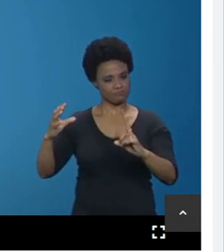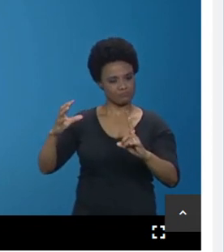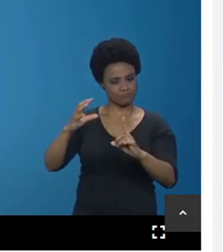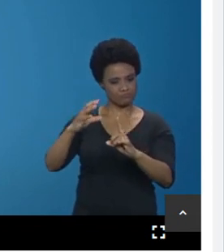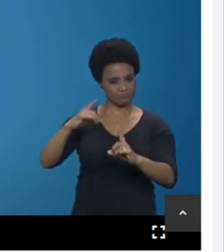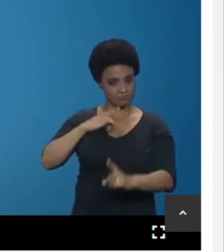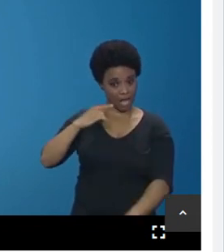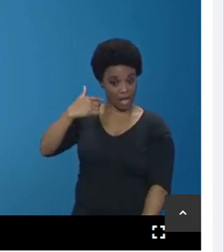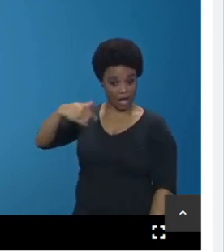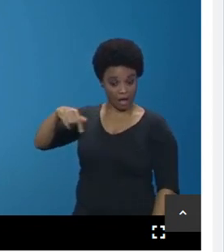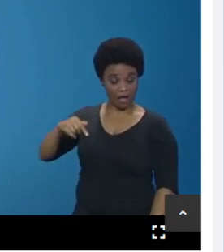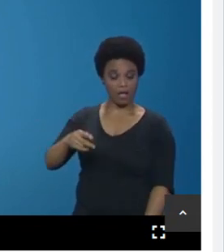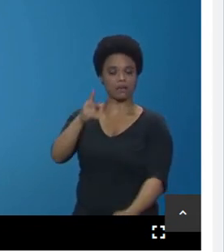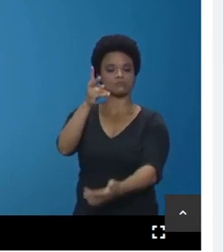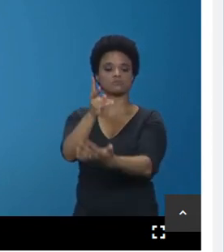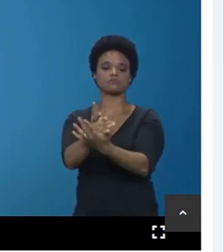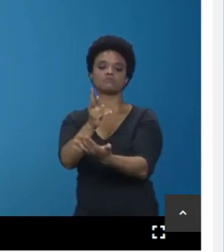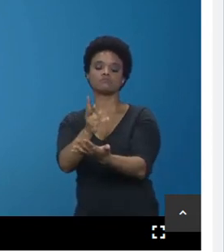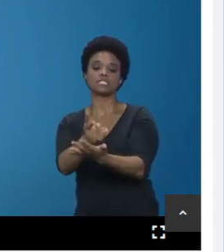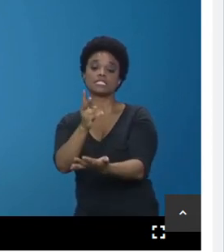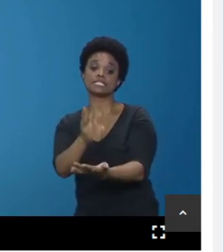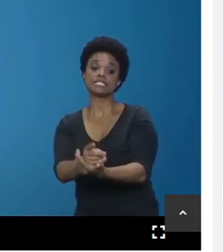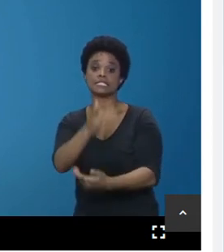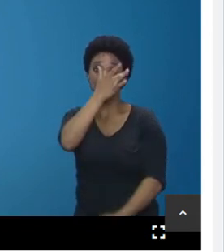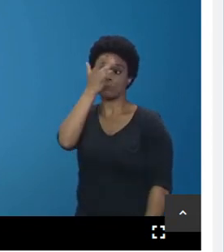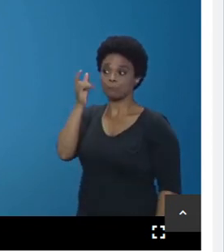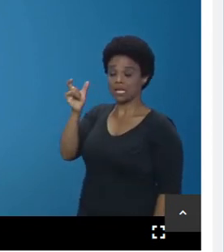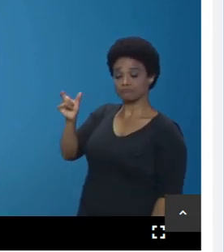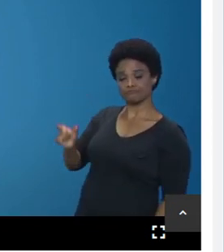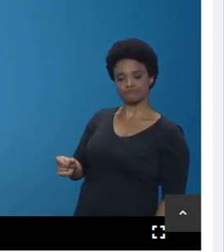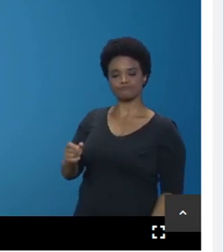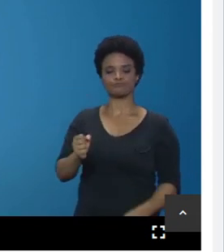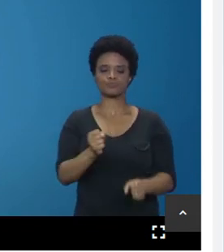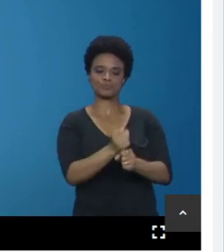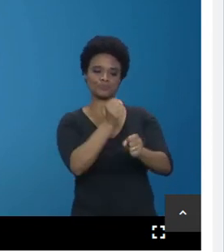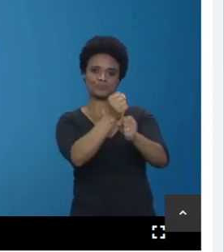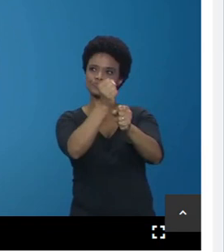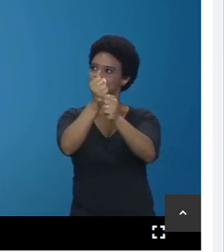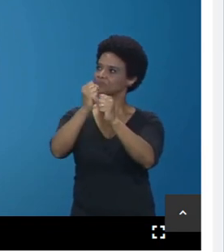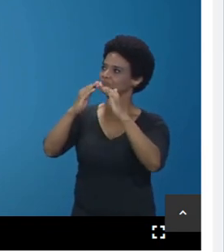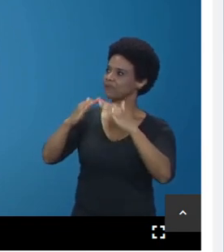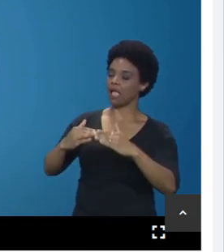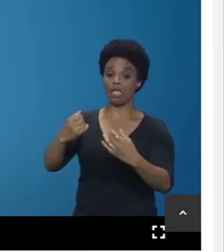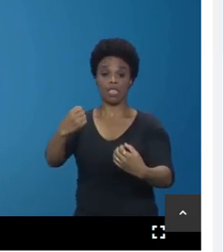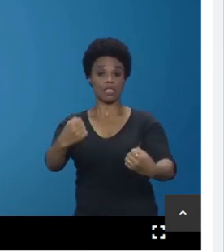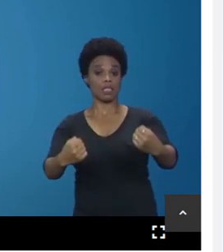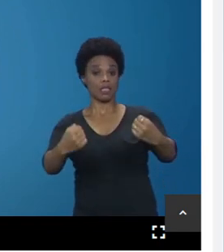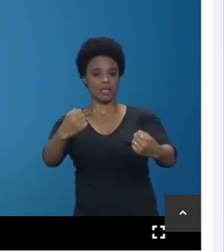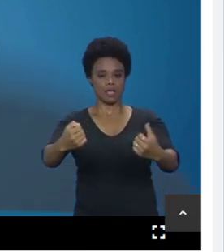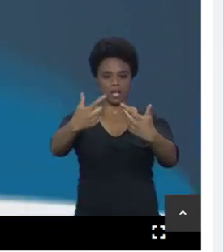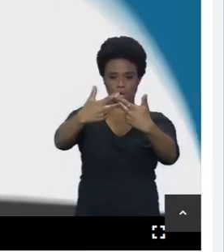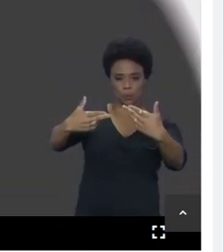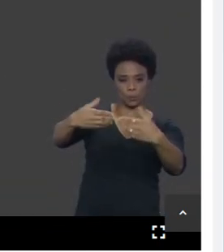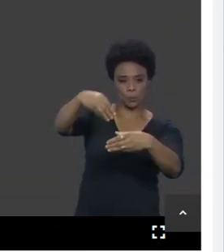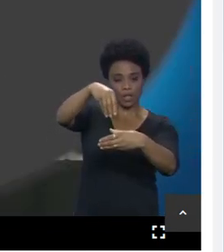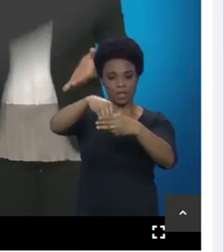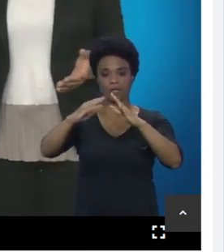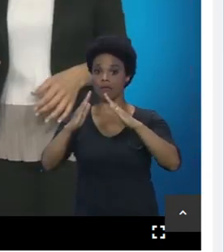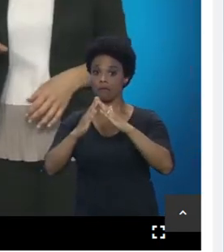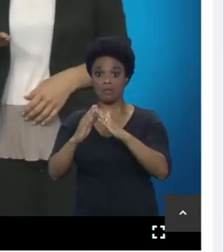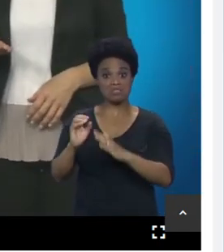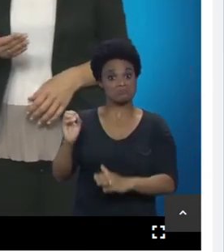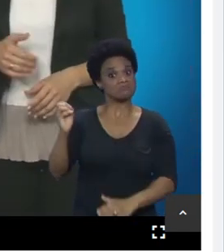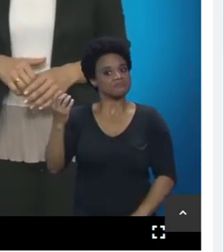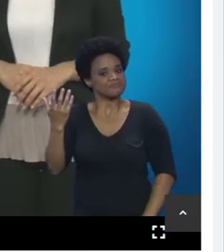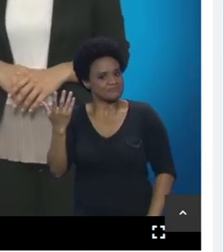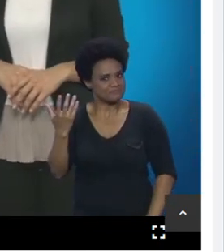cargas permanentes. As cargas, como pessoas, móveis, utensílios e veículos, são consideradas ações acidentais. Por causa